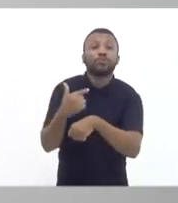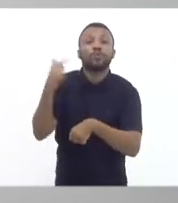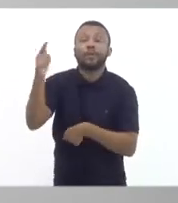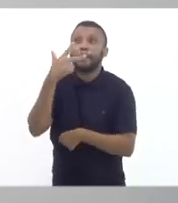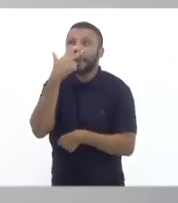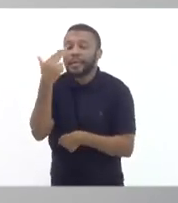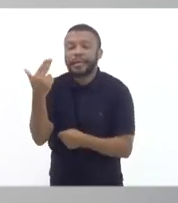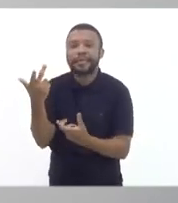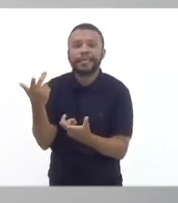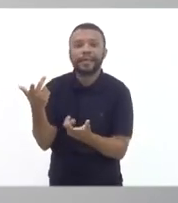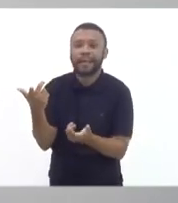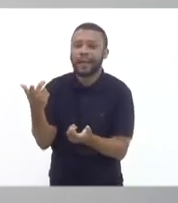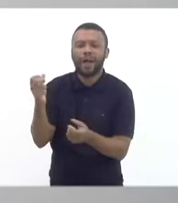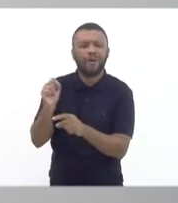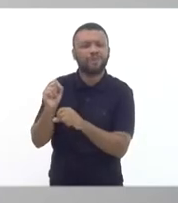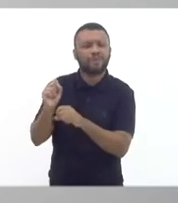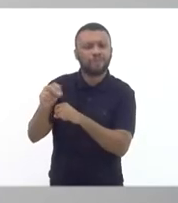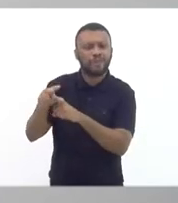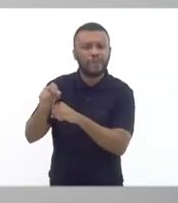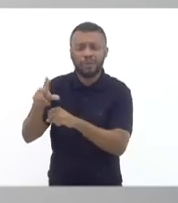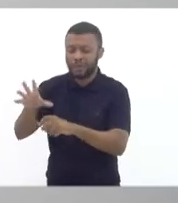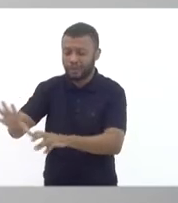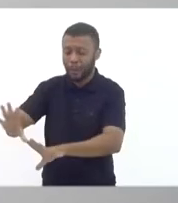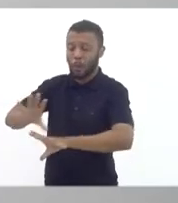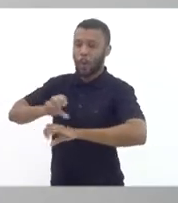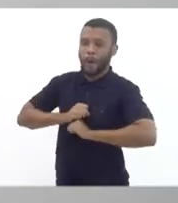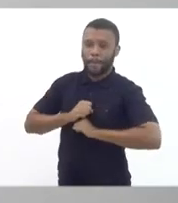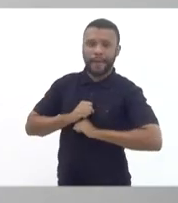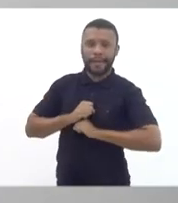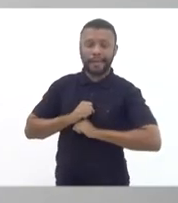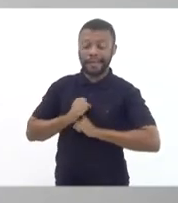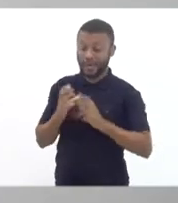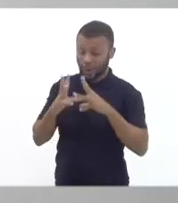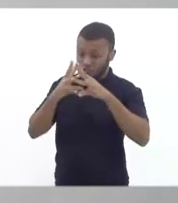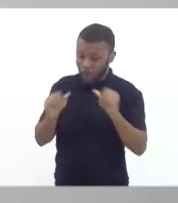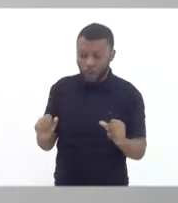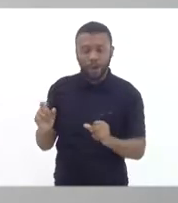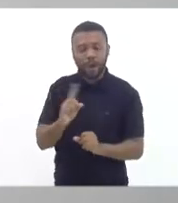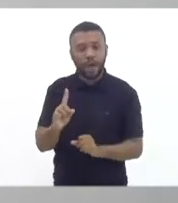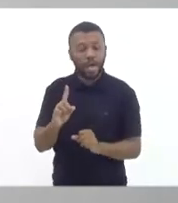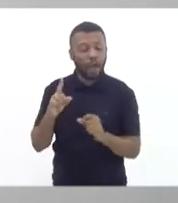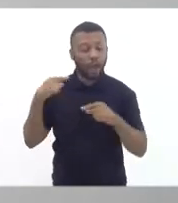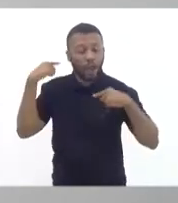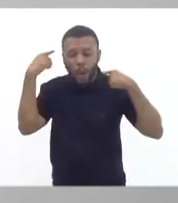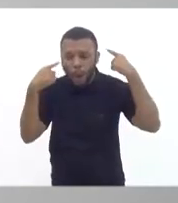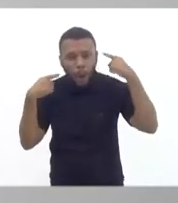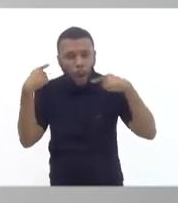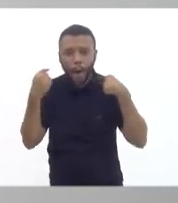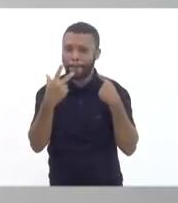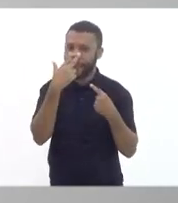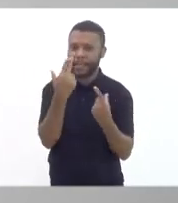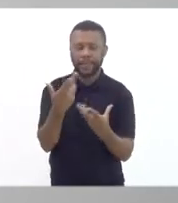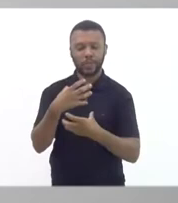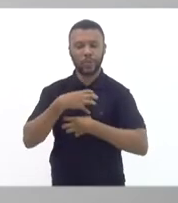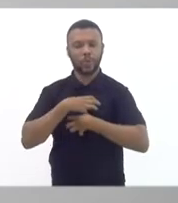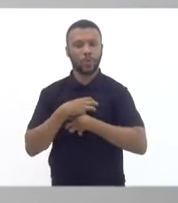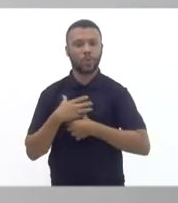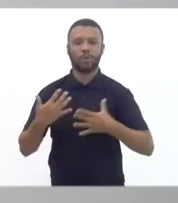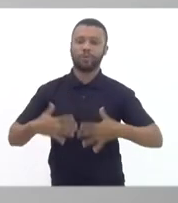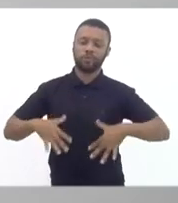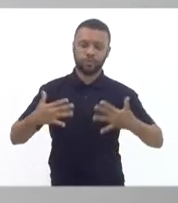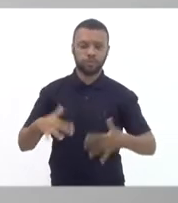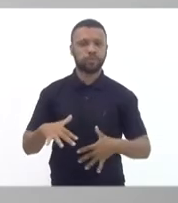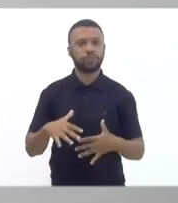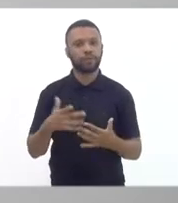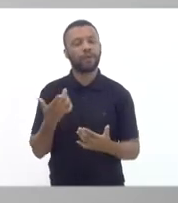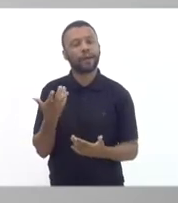que entra na nossa veia e que não sai nunca mais. Isso é uma coisa louca, né, gente? Então, dizer a vocês que o que